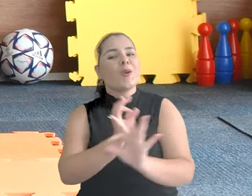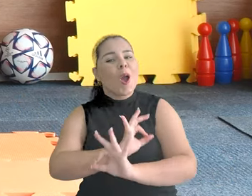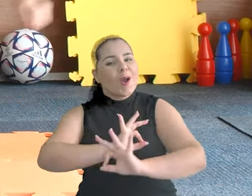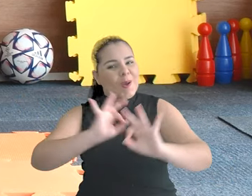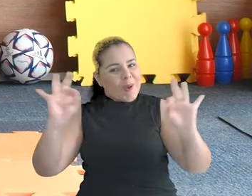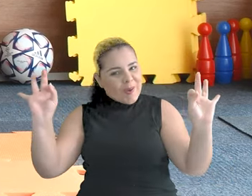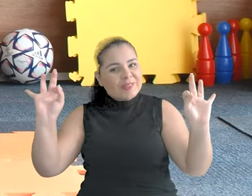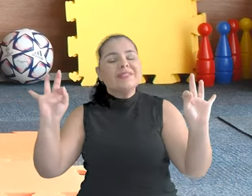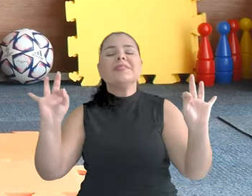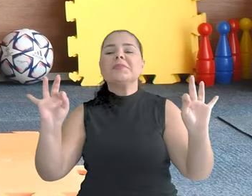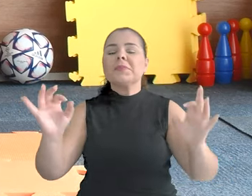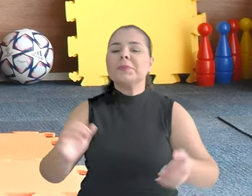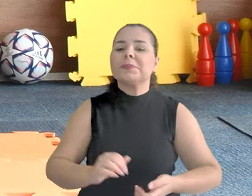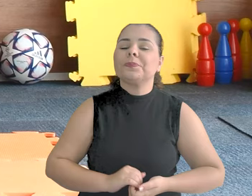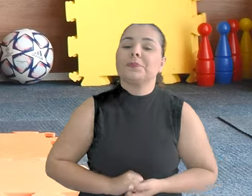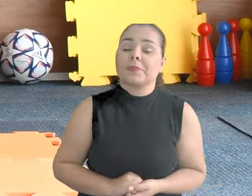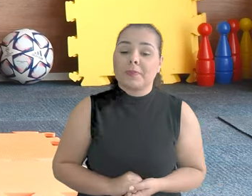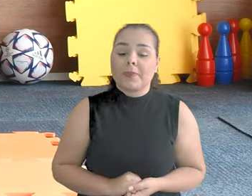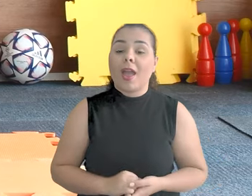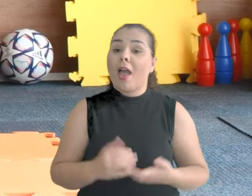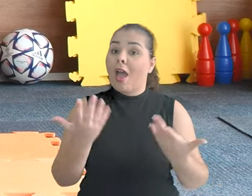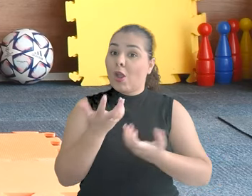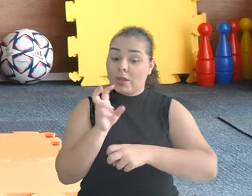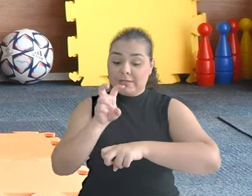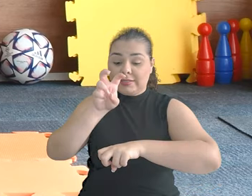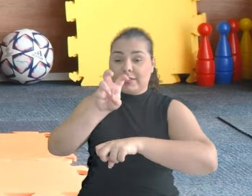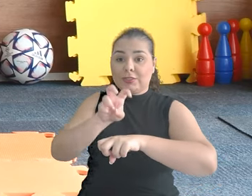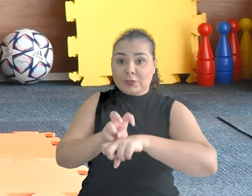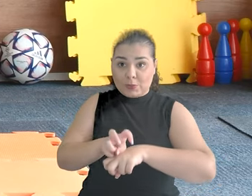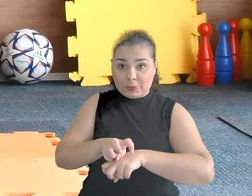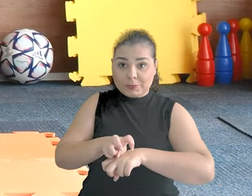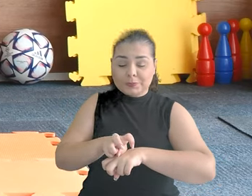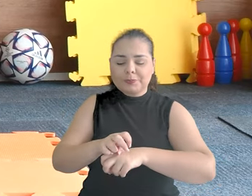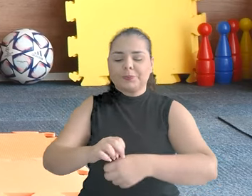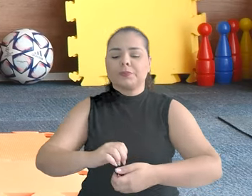Ótimo, pessoal. Sentou.